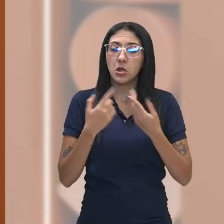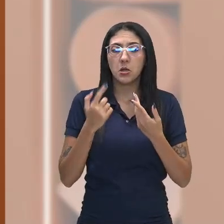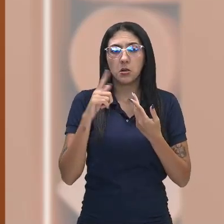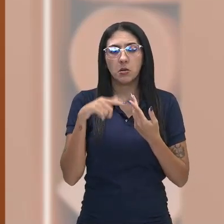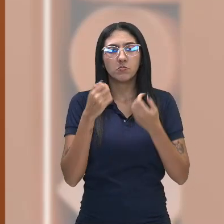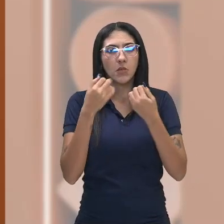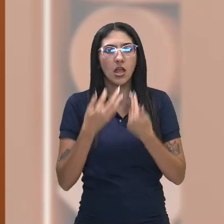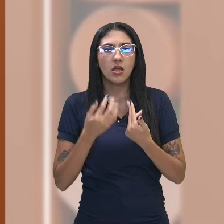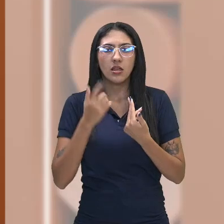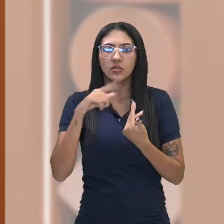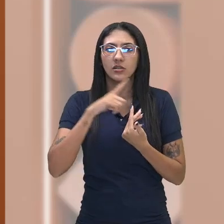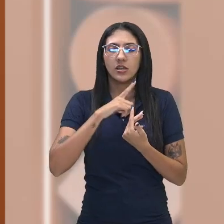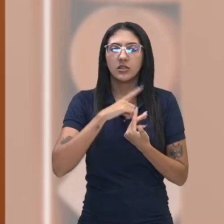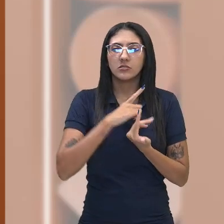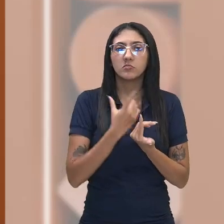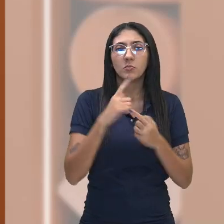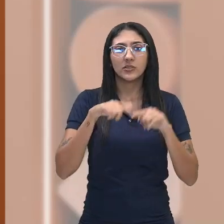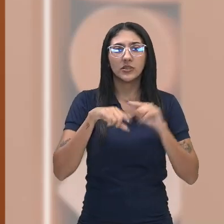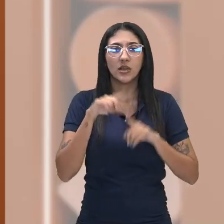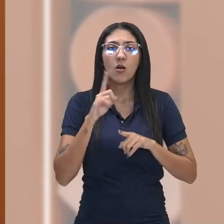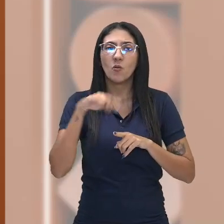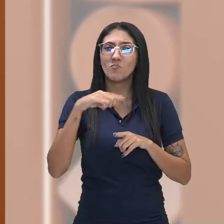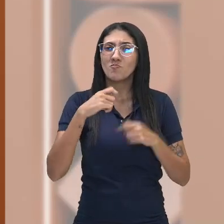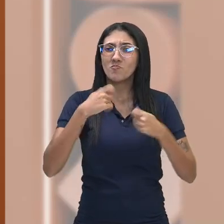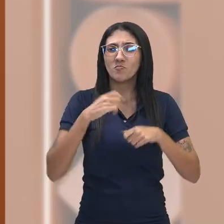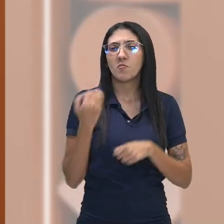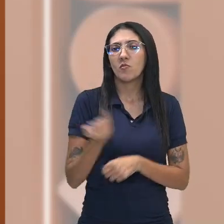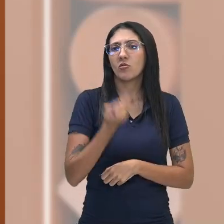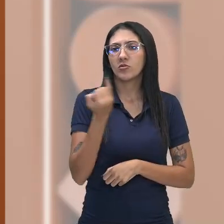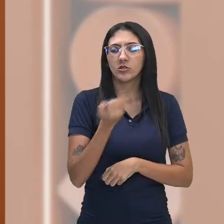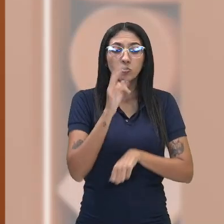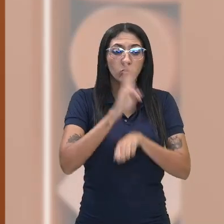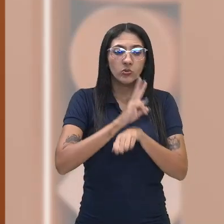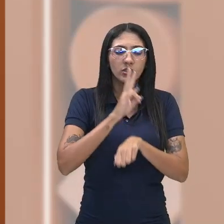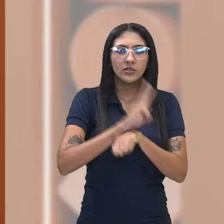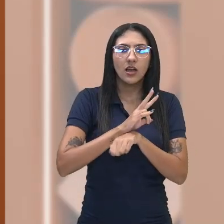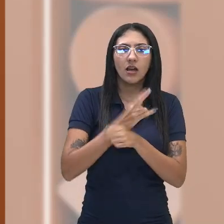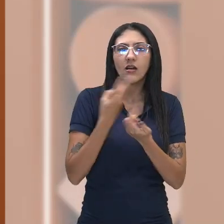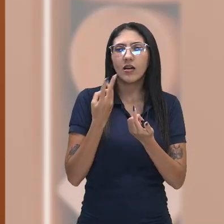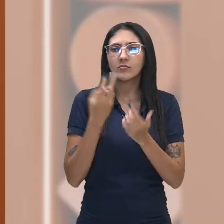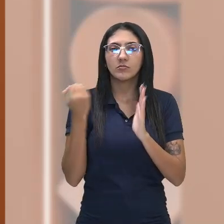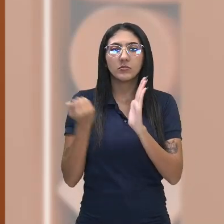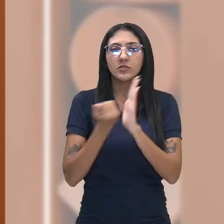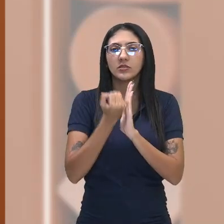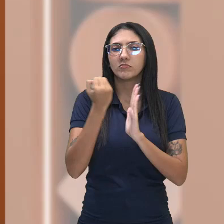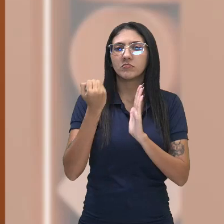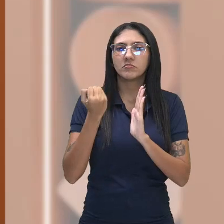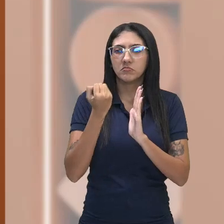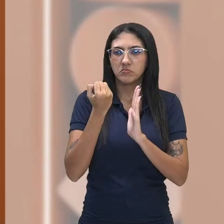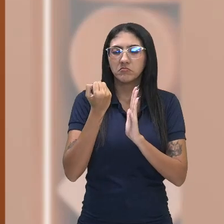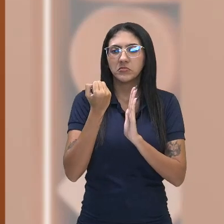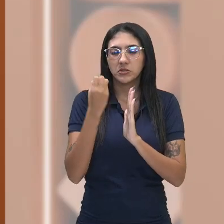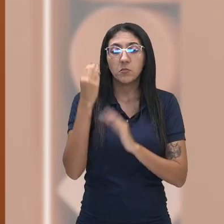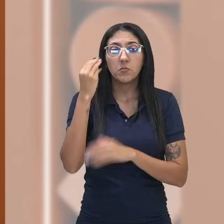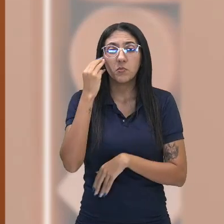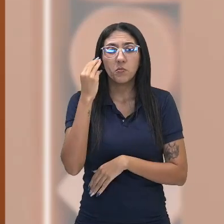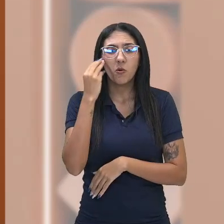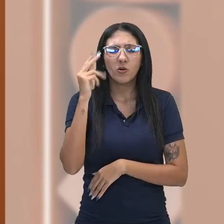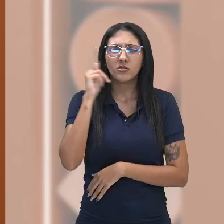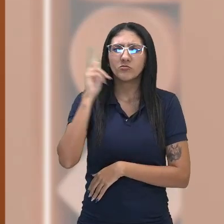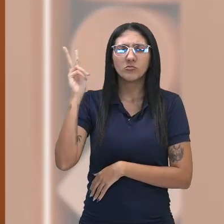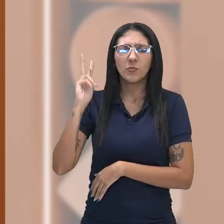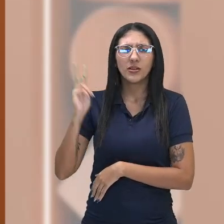pelo fato da preservação da memória. Então você percebe a